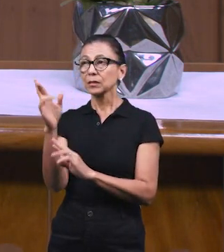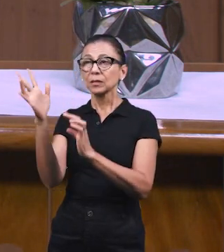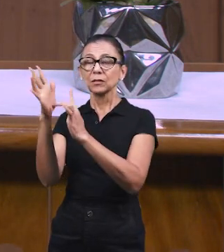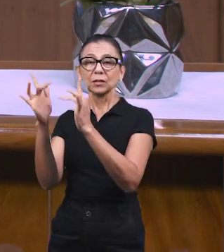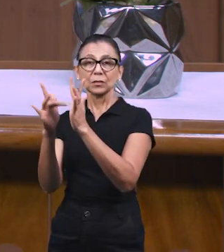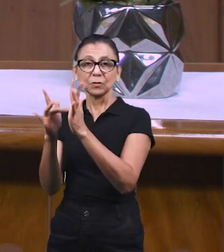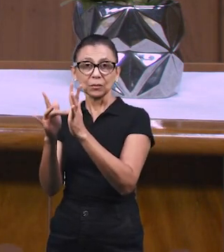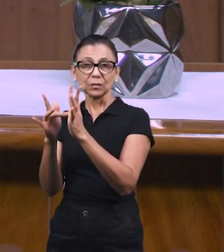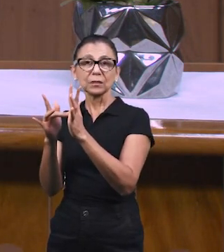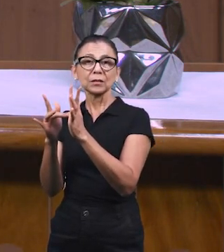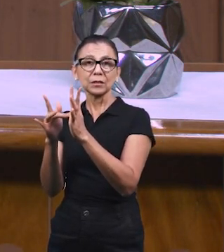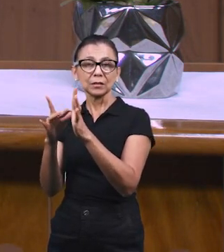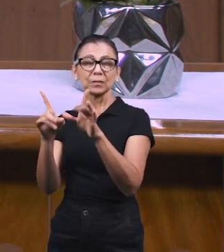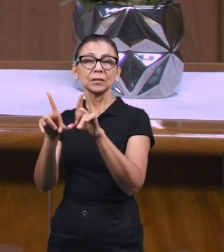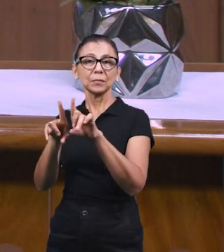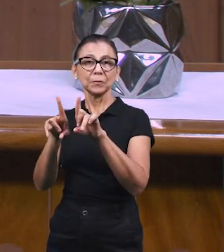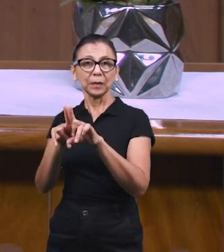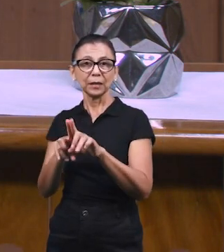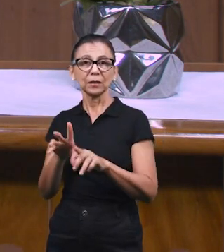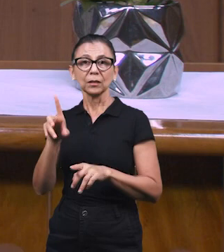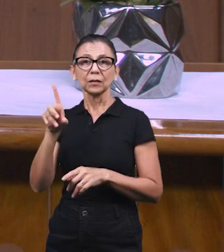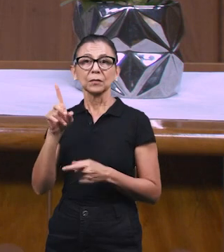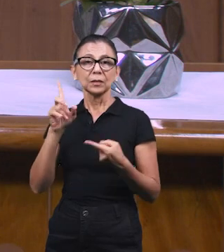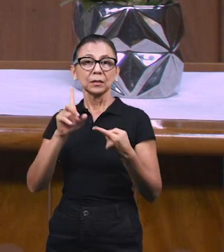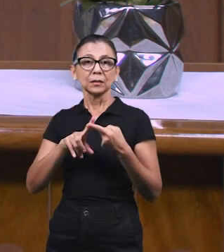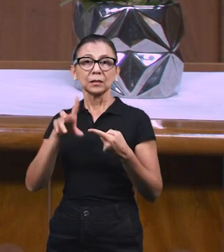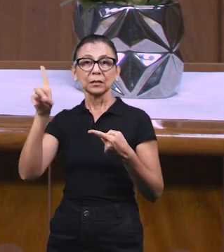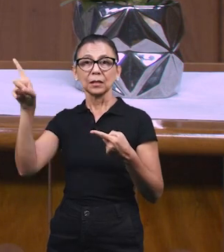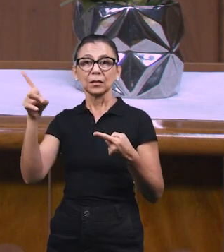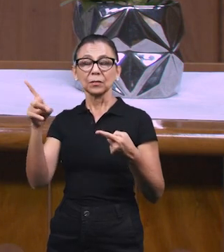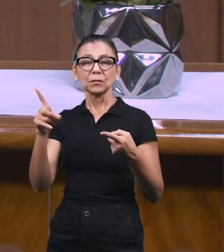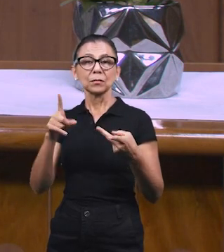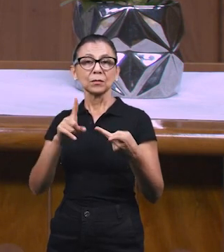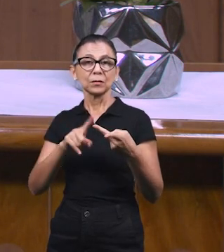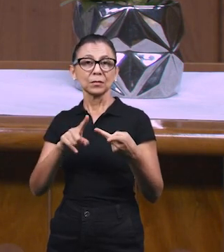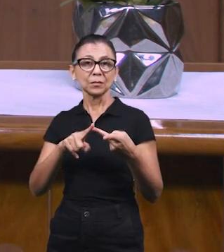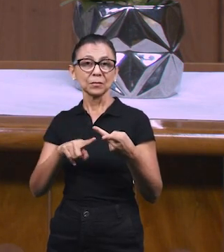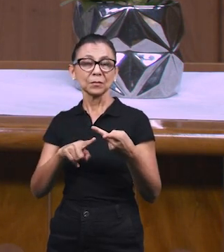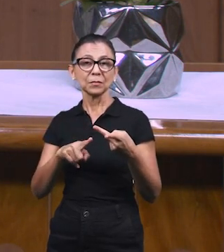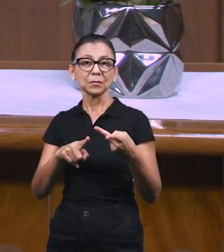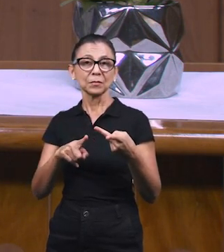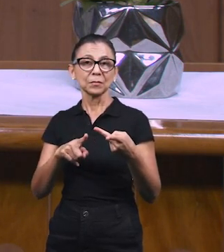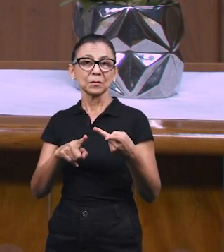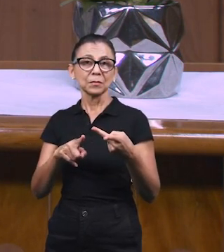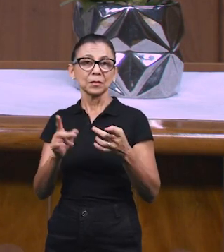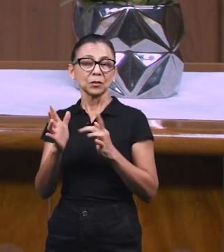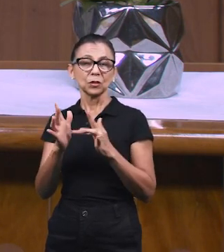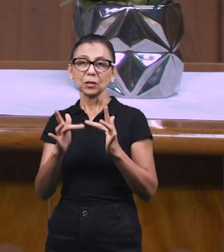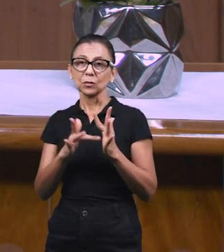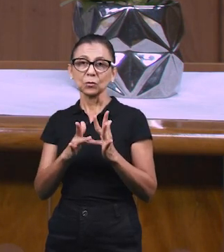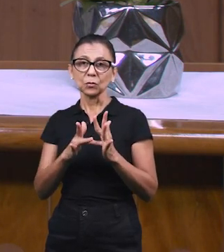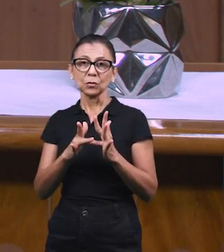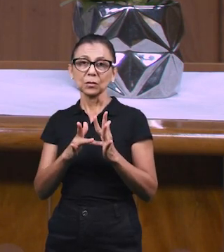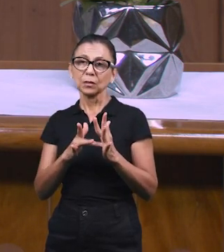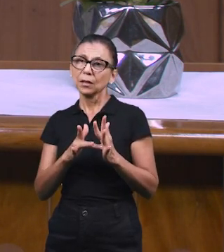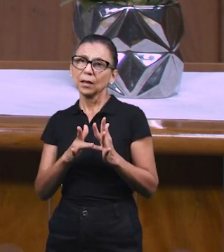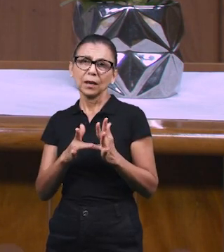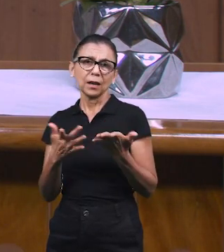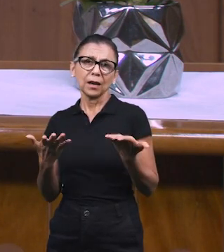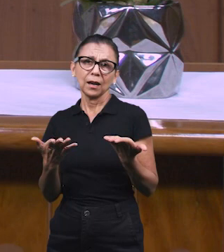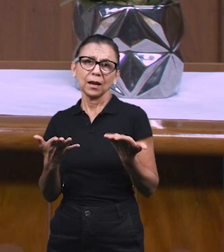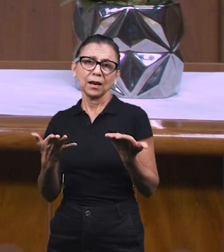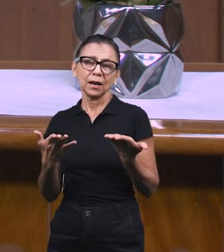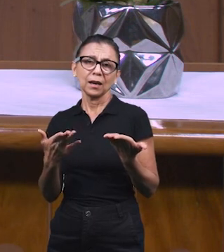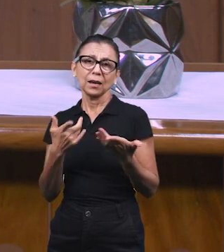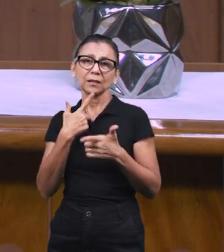Pai, Filho e Espírito Santo, o Filho que é Jesus, ele quer falar, ele quer se revelar, ele quer se dar a